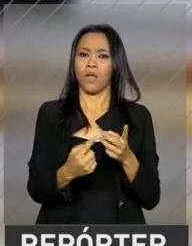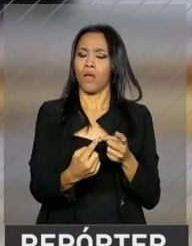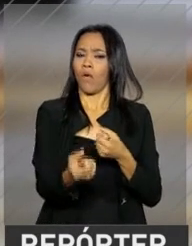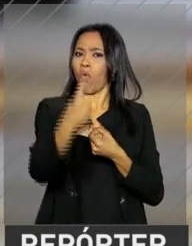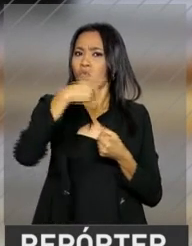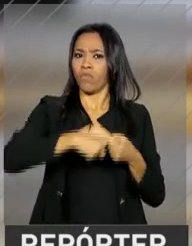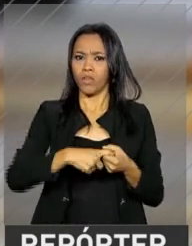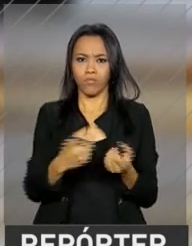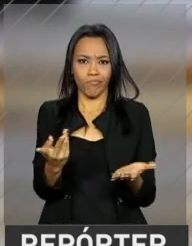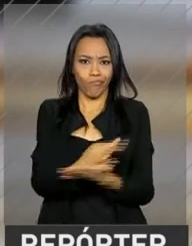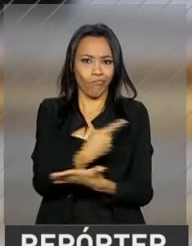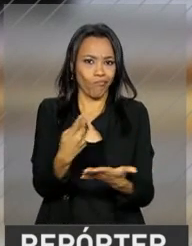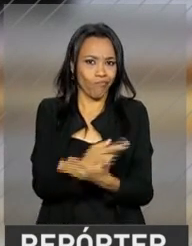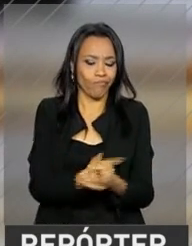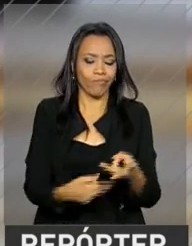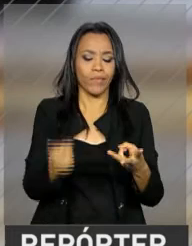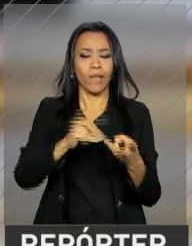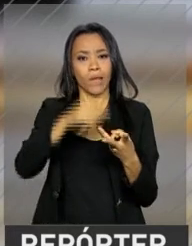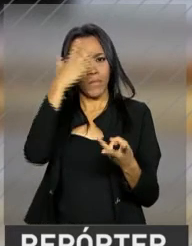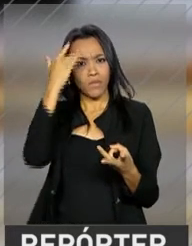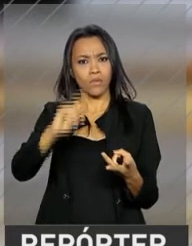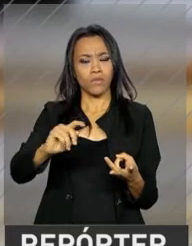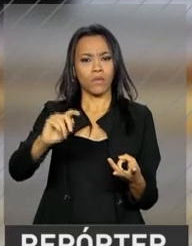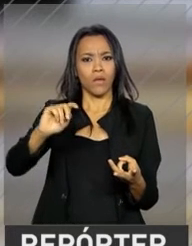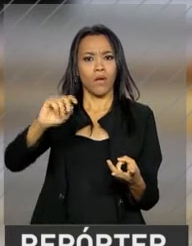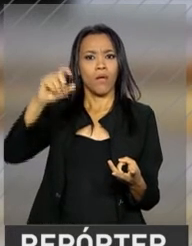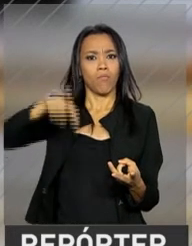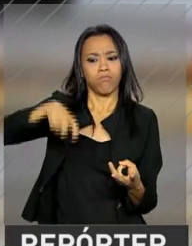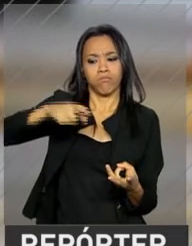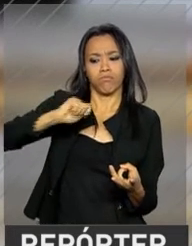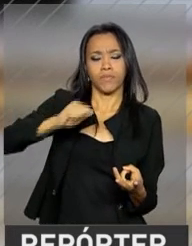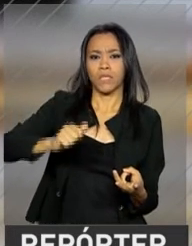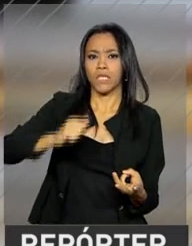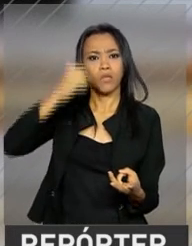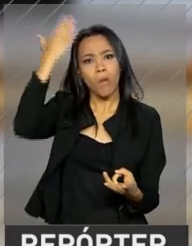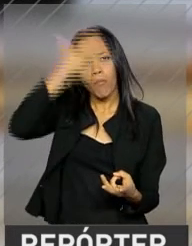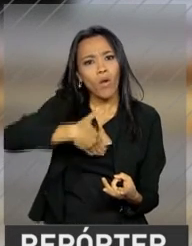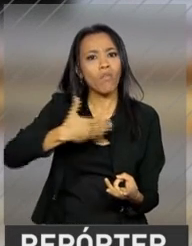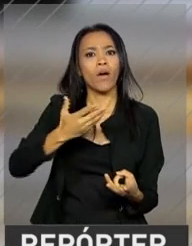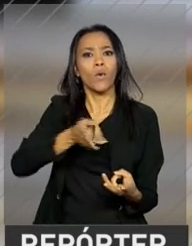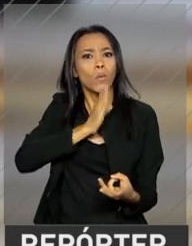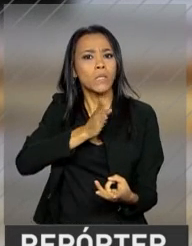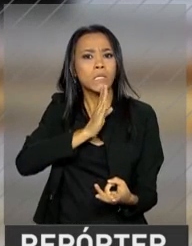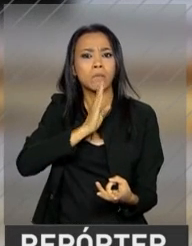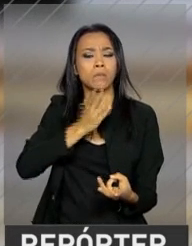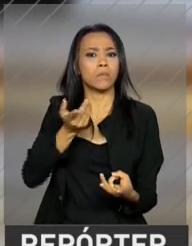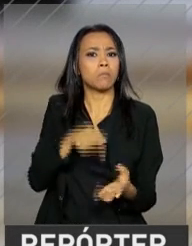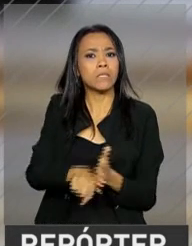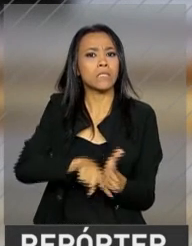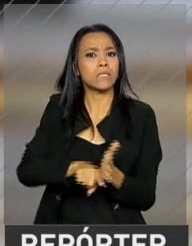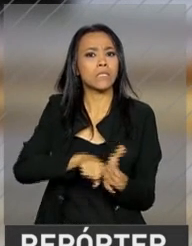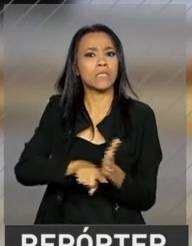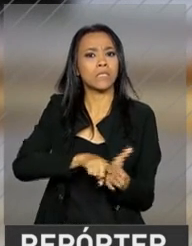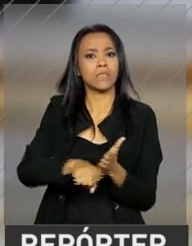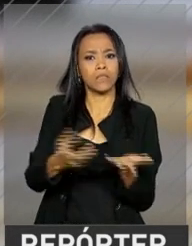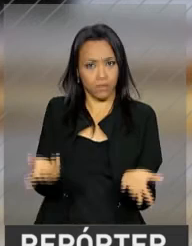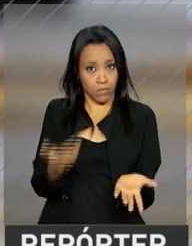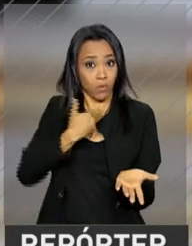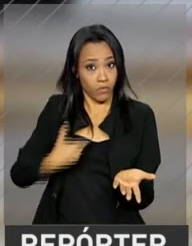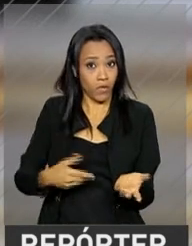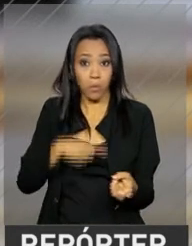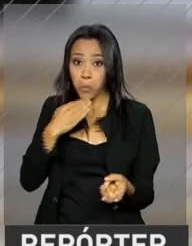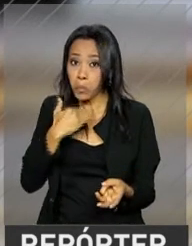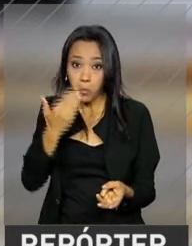parcial bolsistas que não comprovaram a aplicação dos conhecimentos adquiridos em cursos e pesquisas financiadas pelo governo